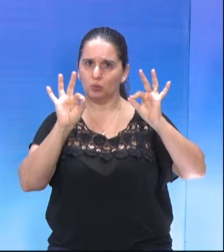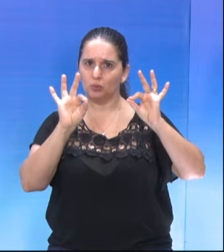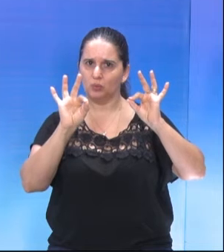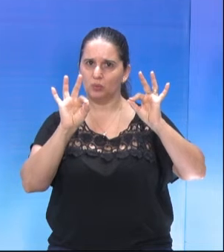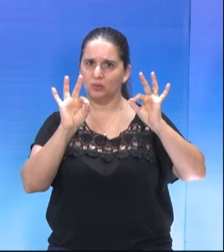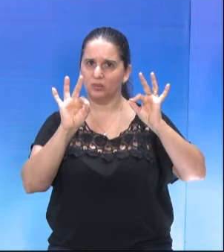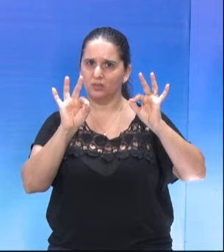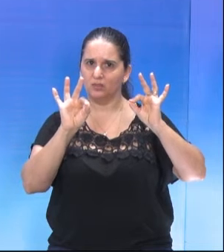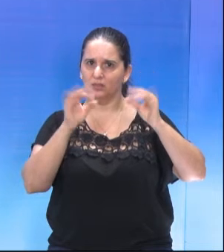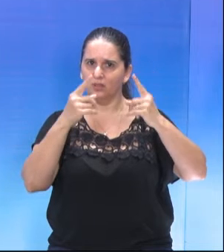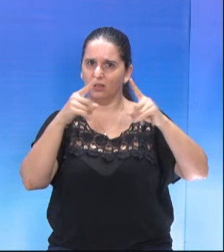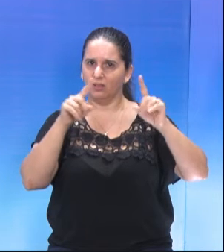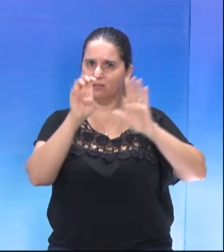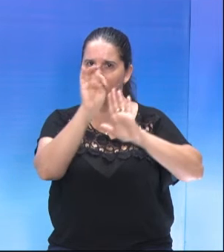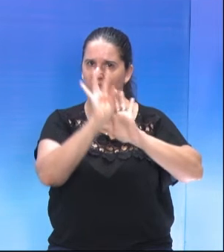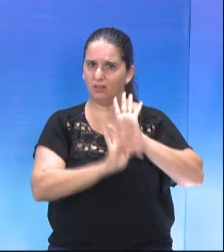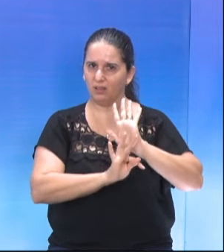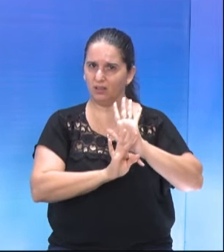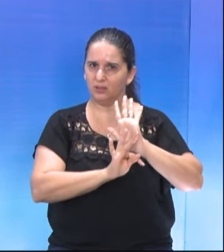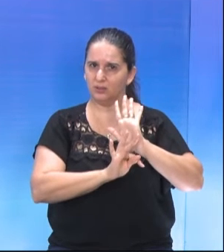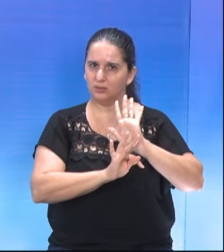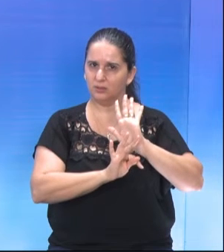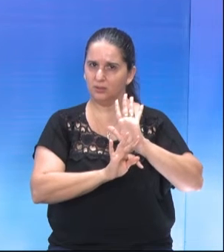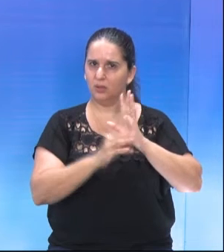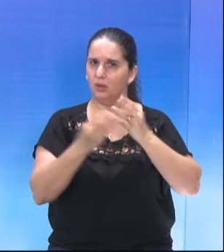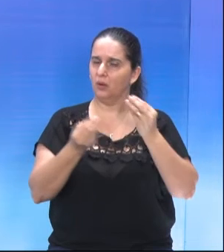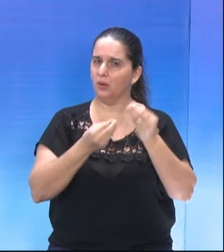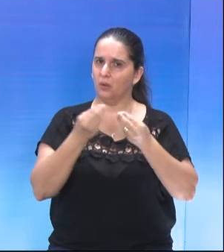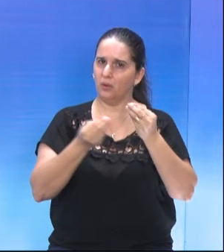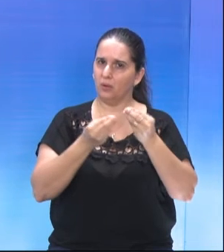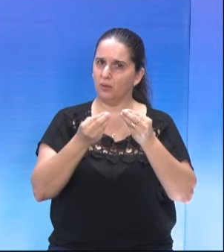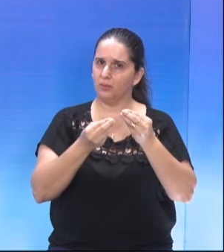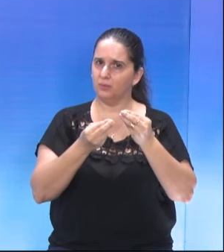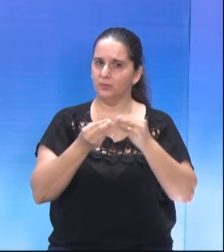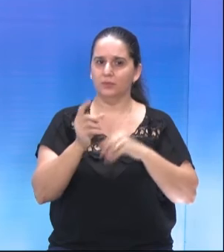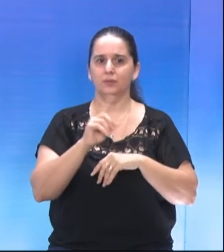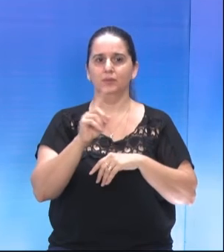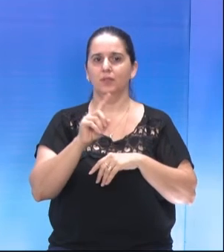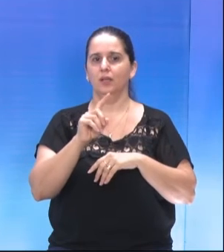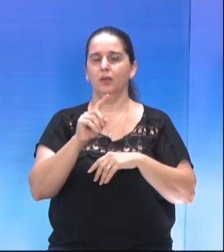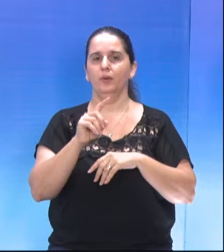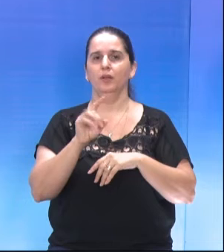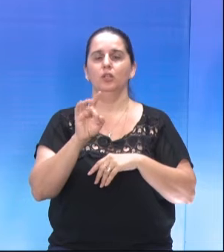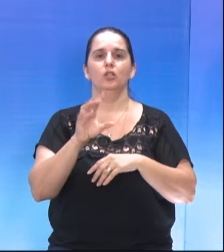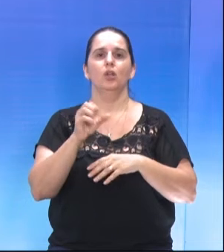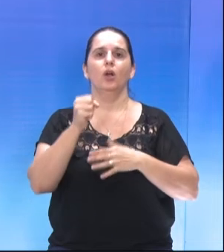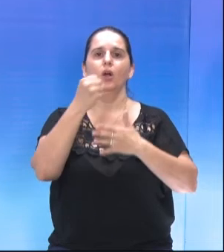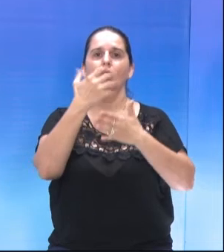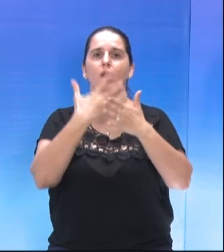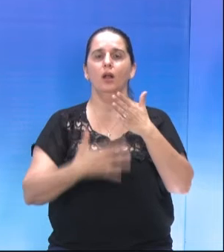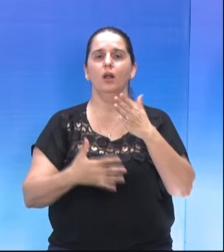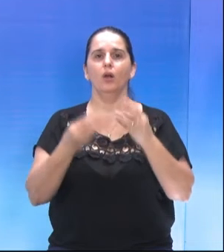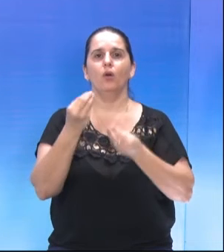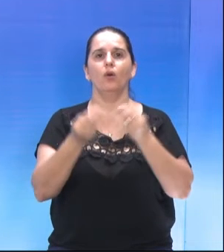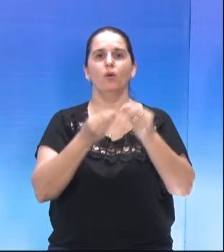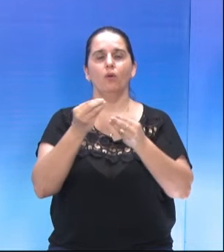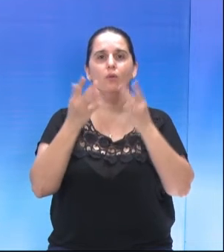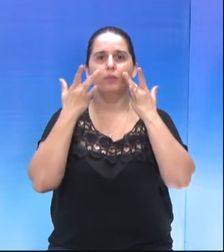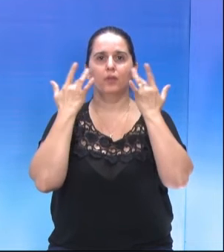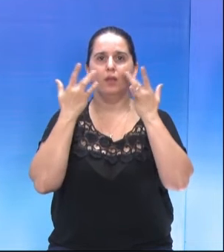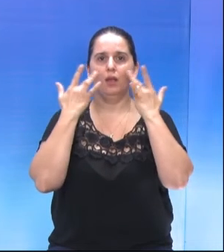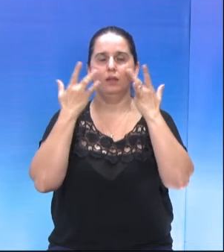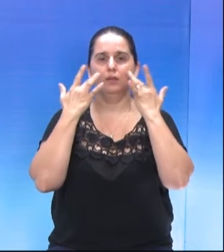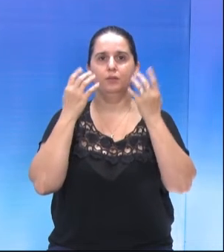consegue identificar através da imagem o texto que há um enredo. Apenas ele cita elementos do que compõe a obra do